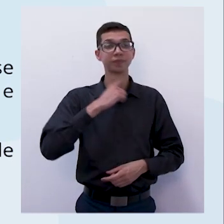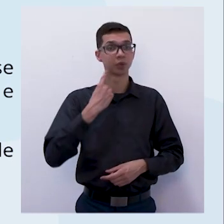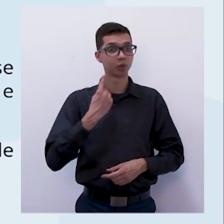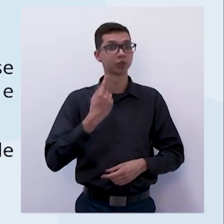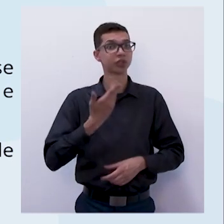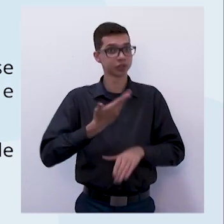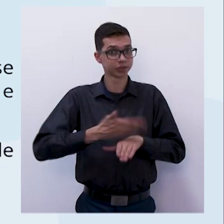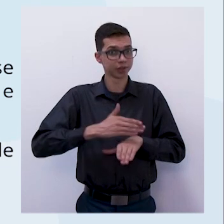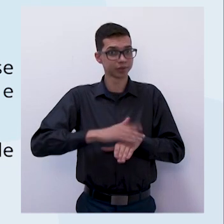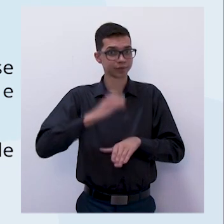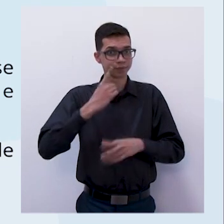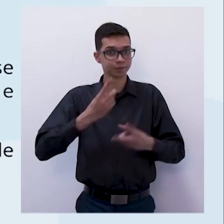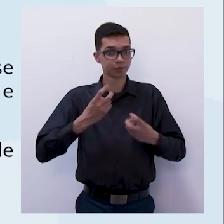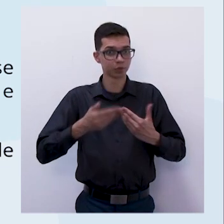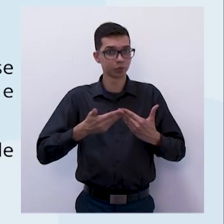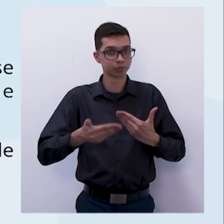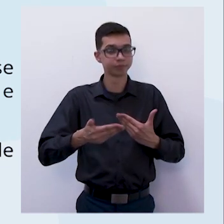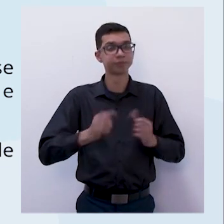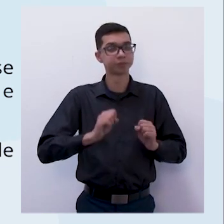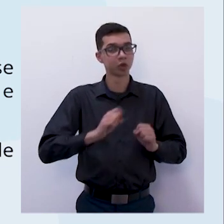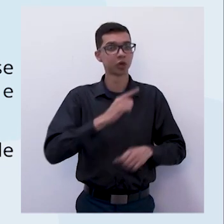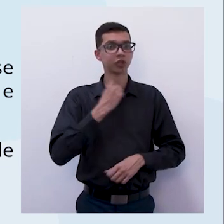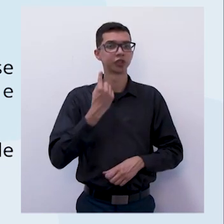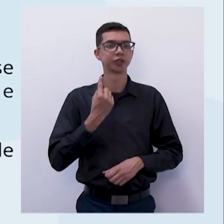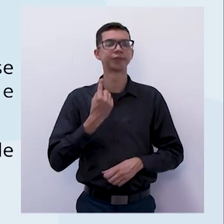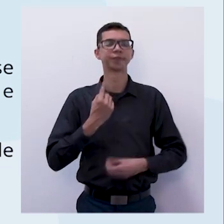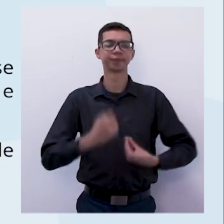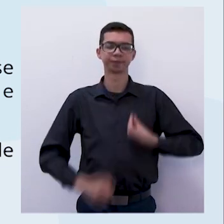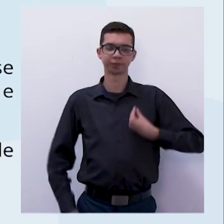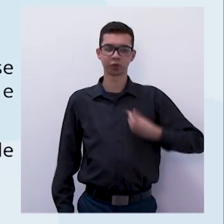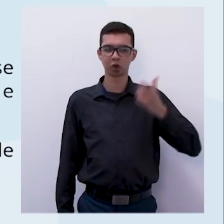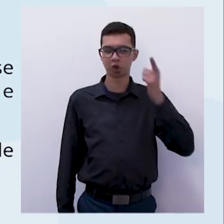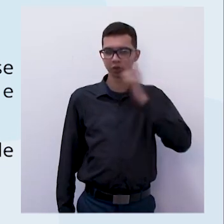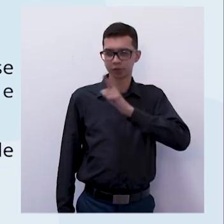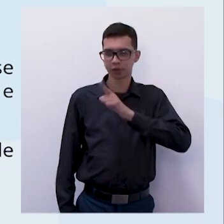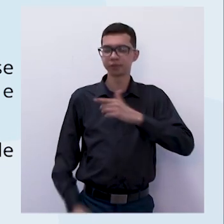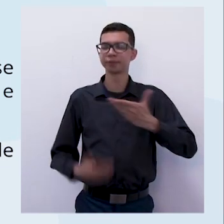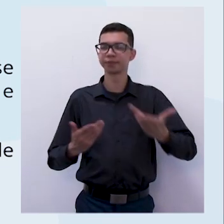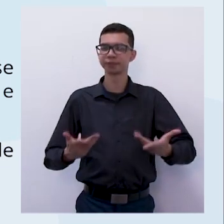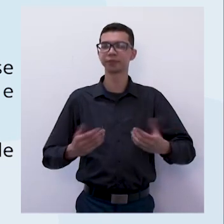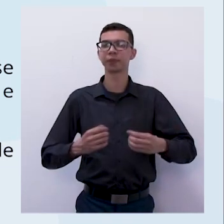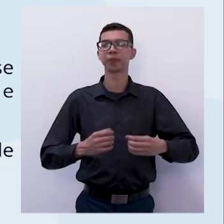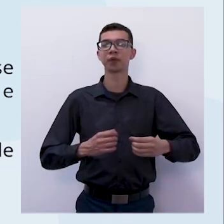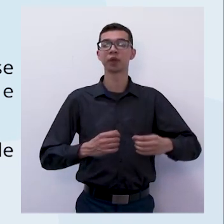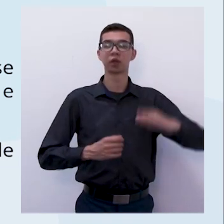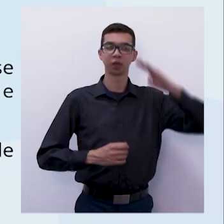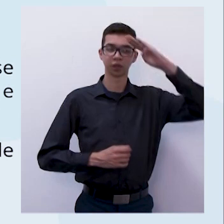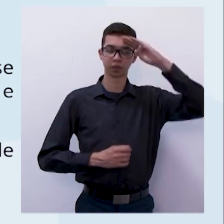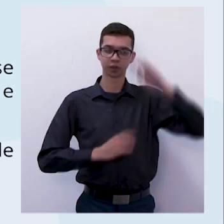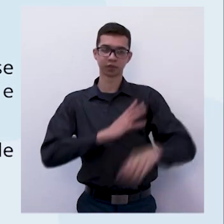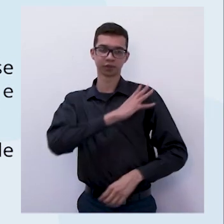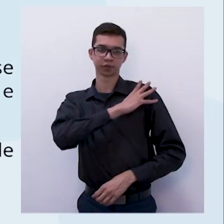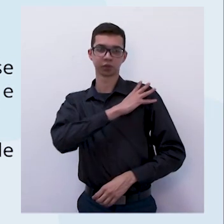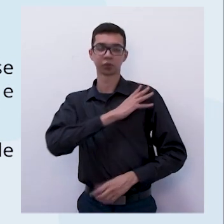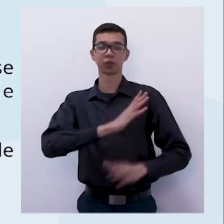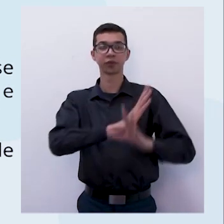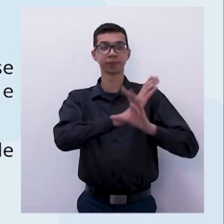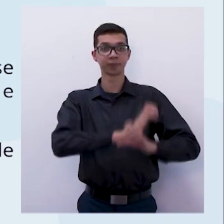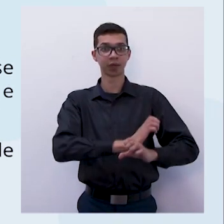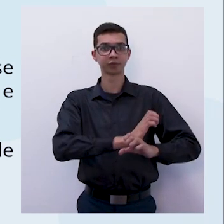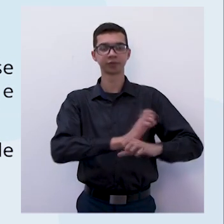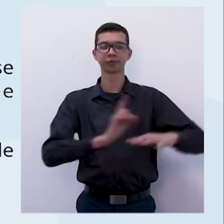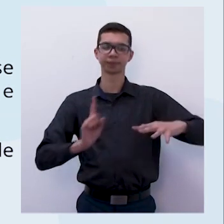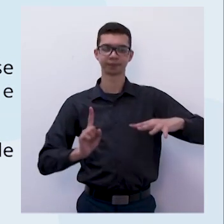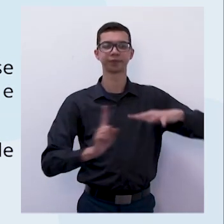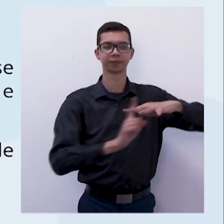como a gente viu, né? Se ele sobreviveu, ele vai ingressar no exército espartano aí, tá? E aí, a